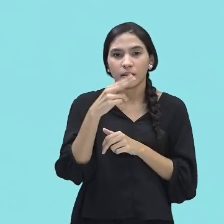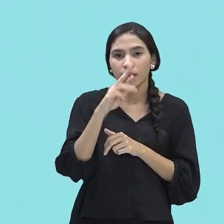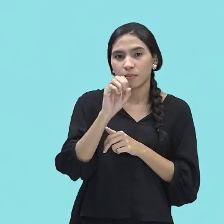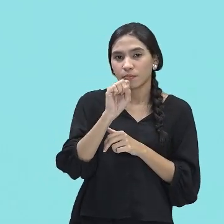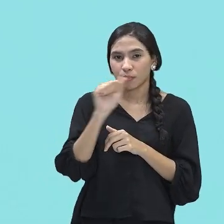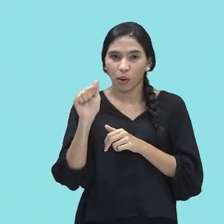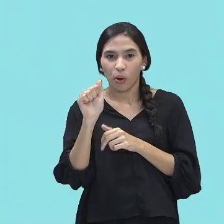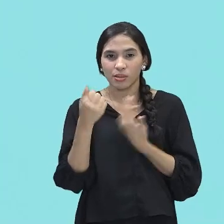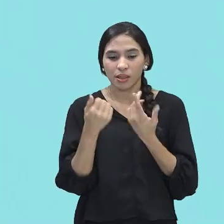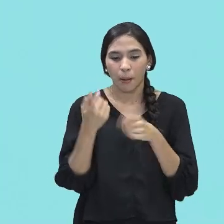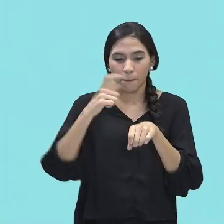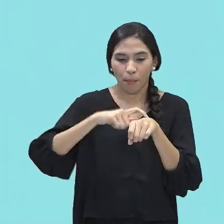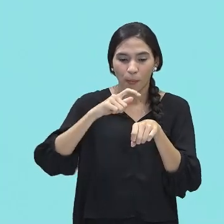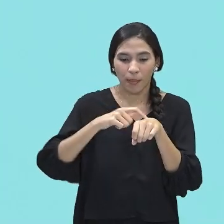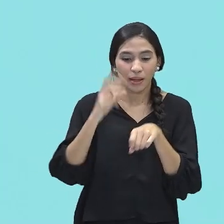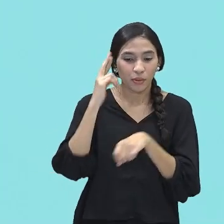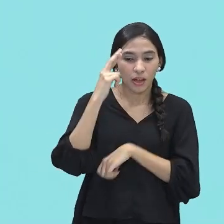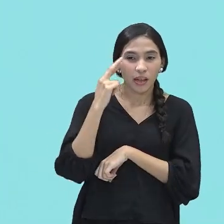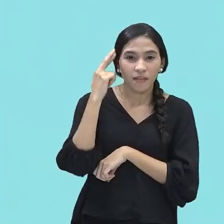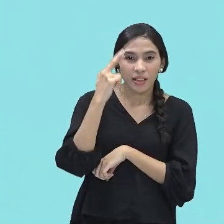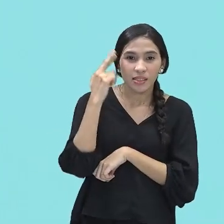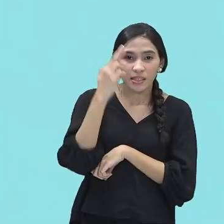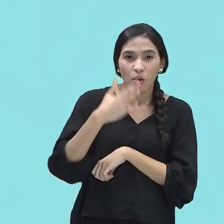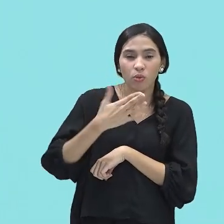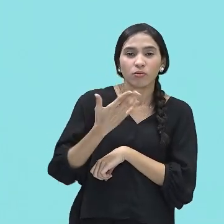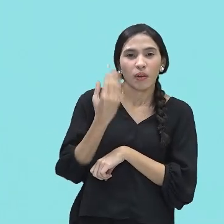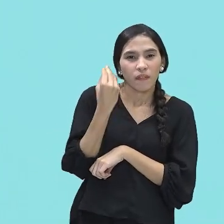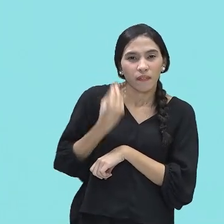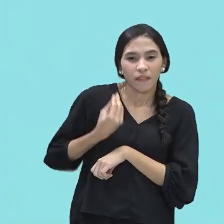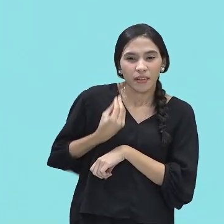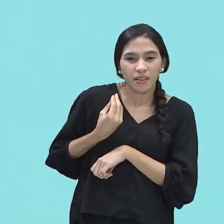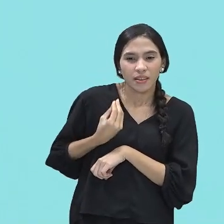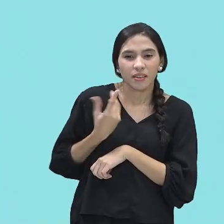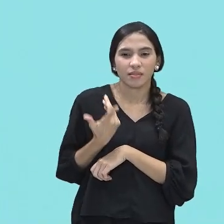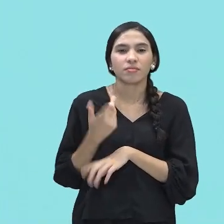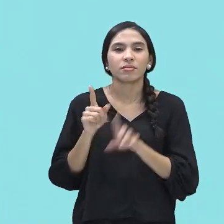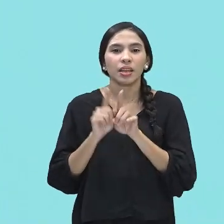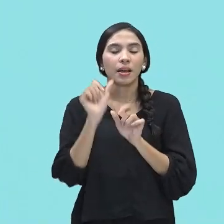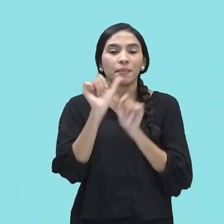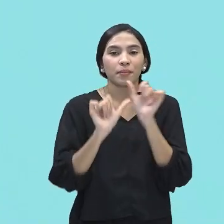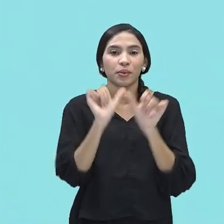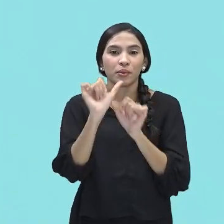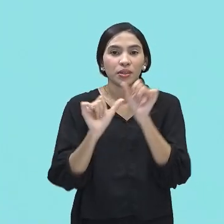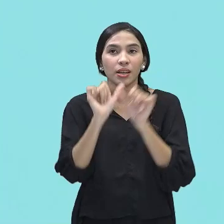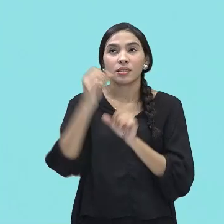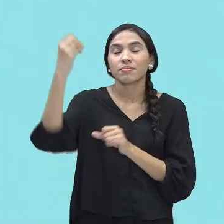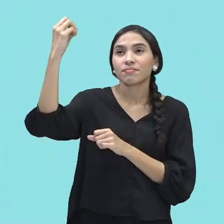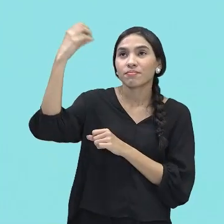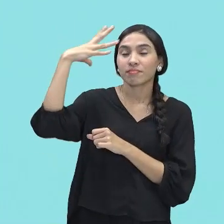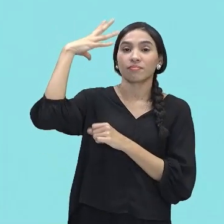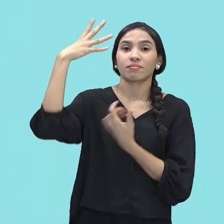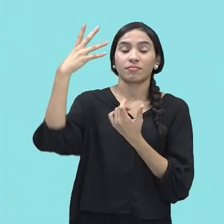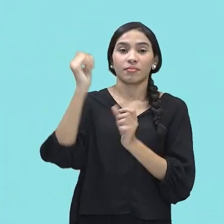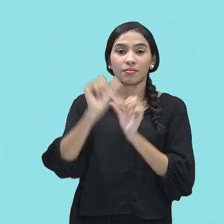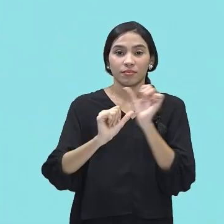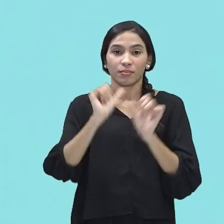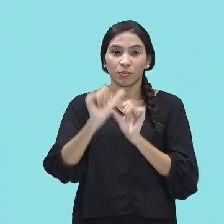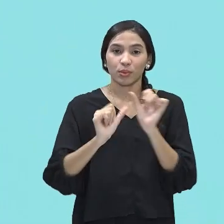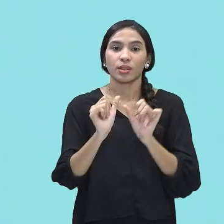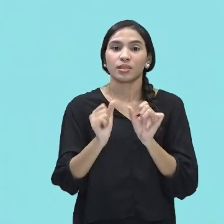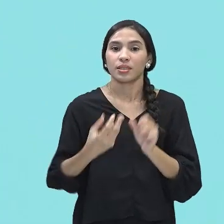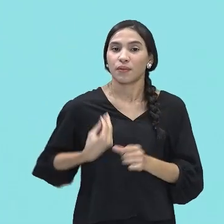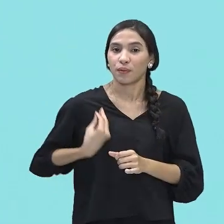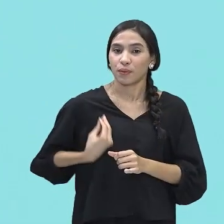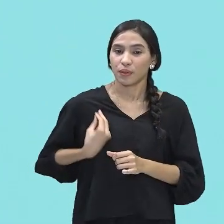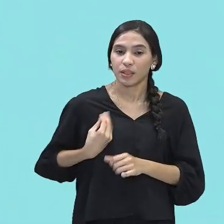essa reflexão sobre a vida dela, esperando a epifania, né? Que é o quê? Aquela mudança, a iluminação da vida dela, para botar um